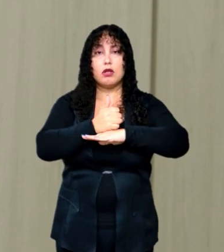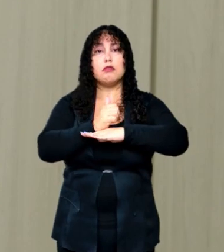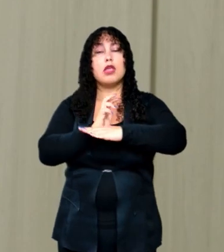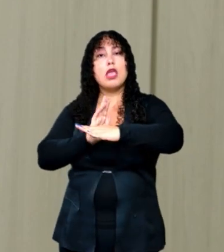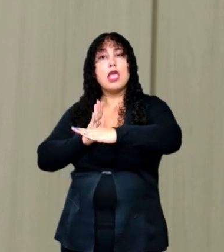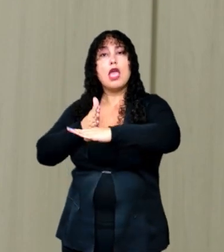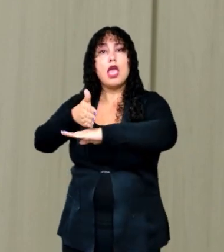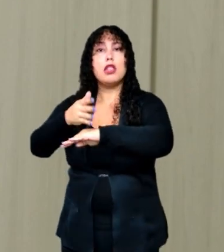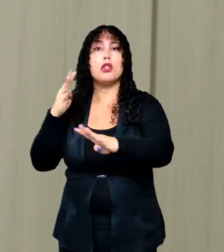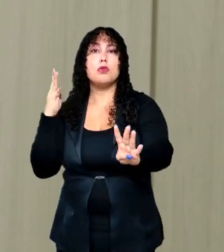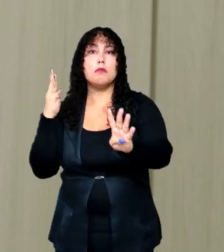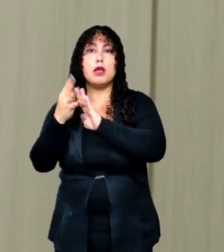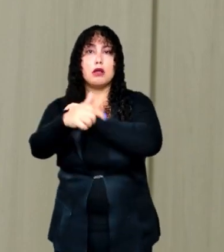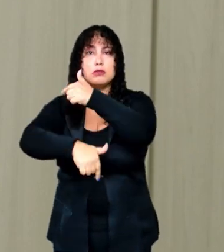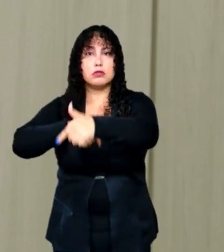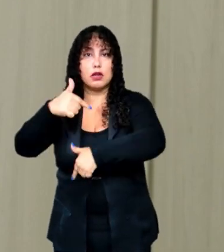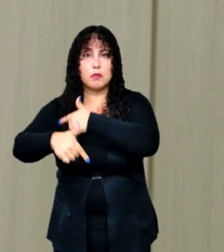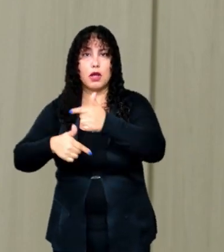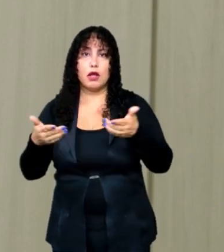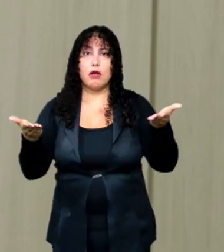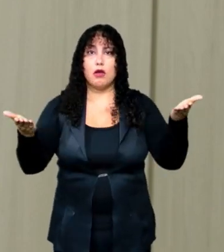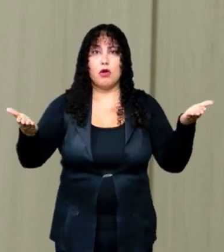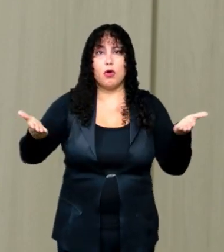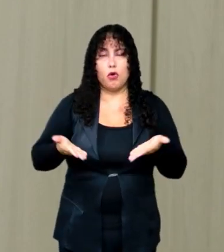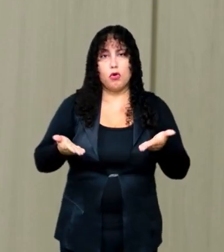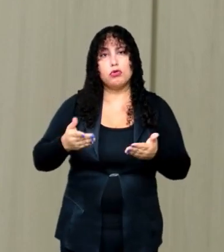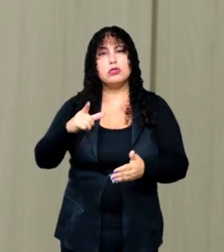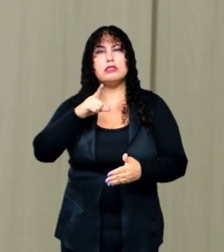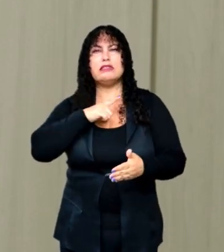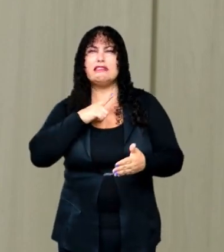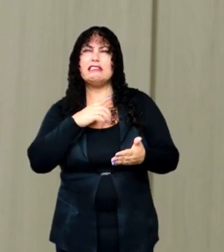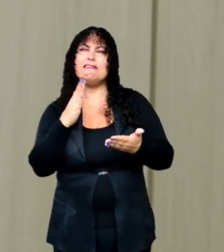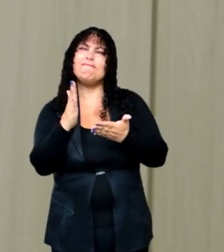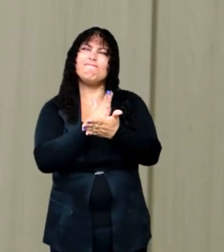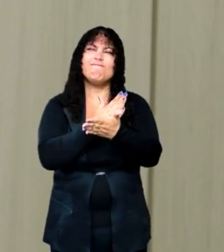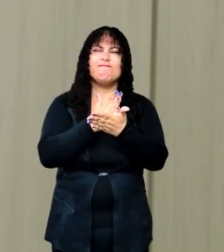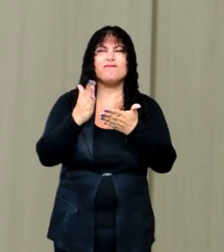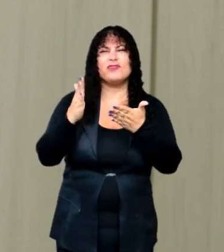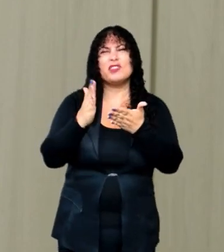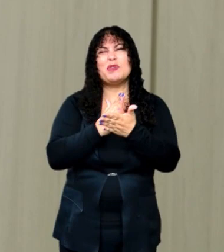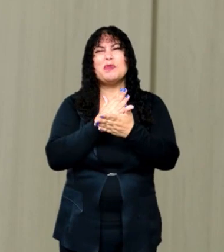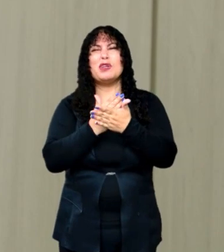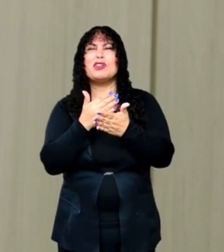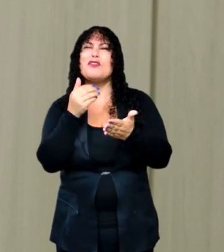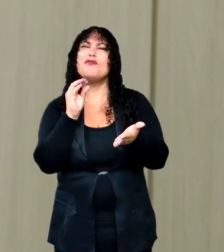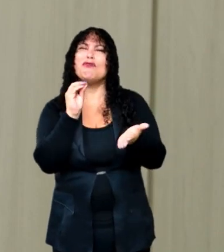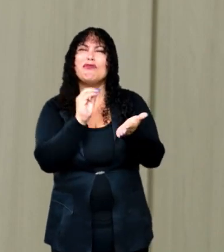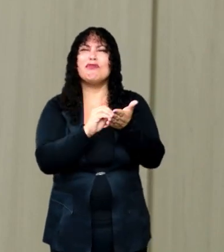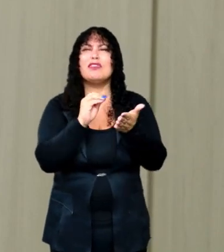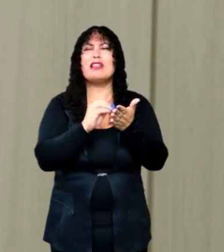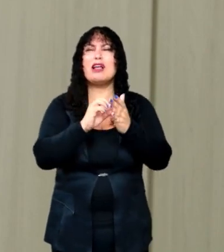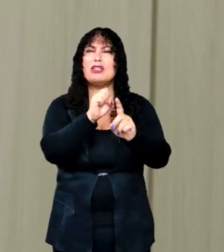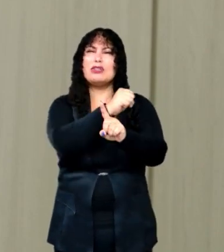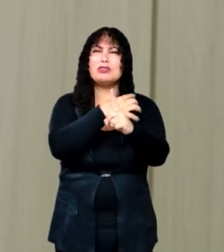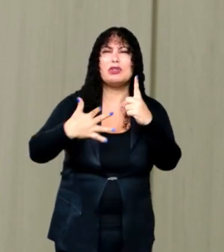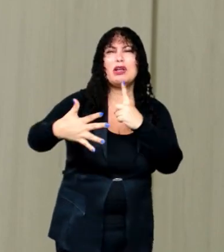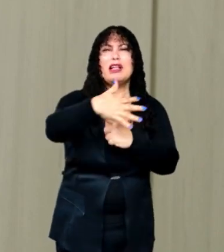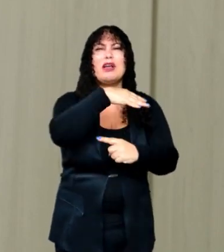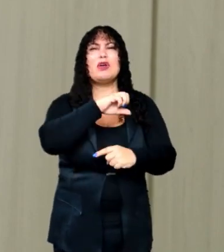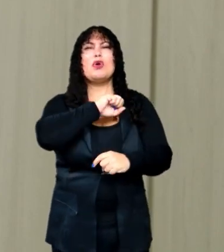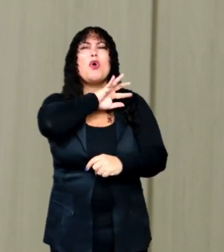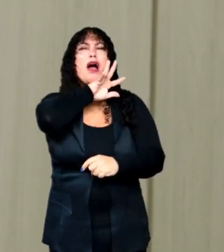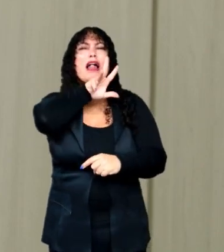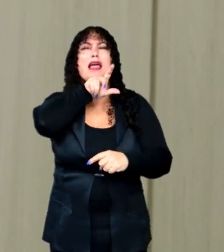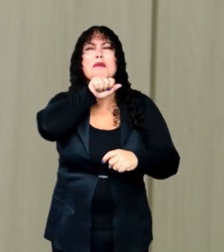mercado. Então, hoje, a gente tem ainda um resquício, né, muito forte na sociedade de que os animais são